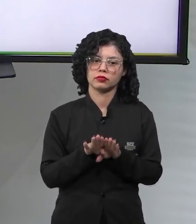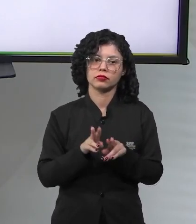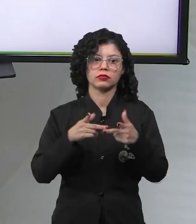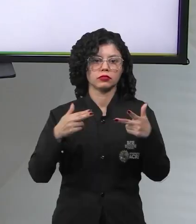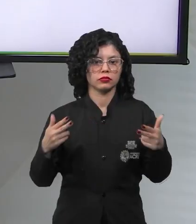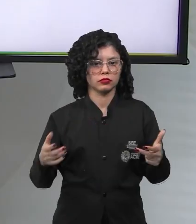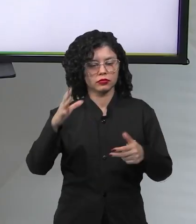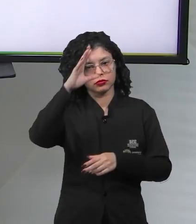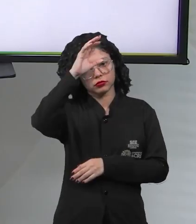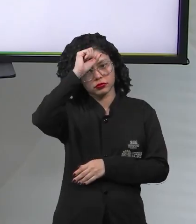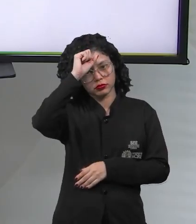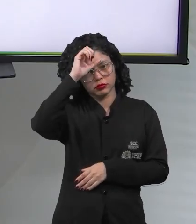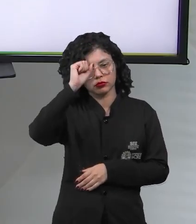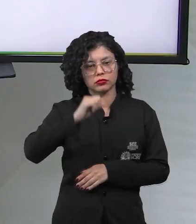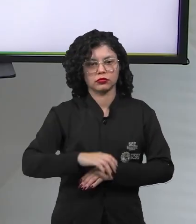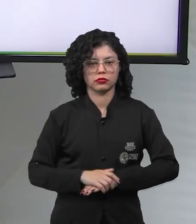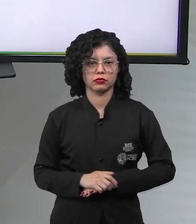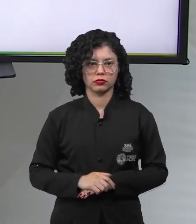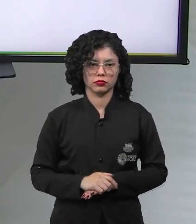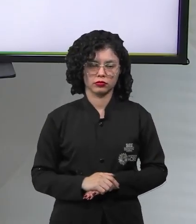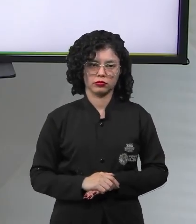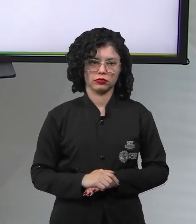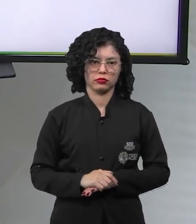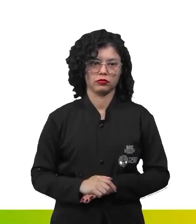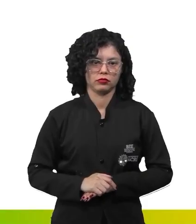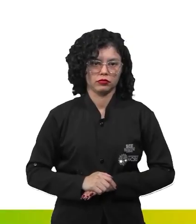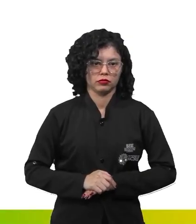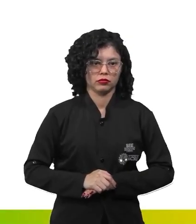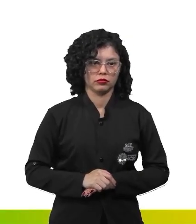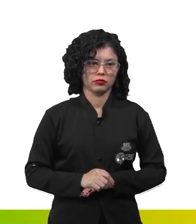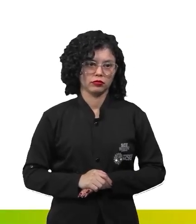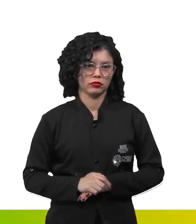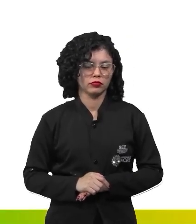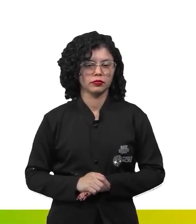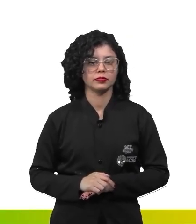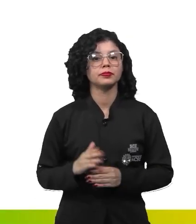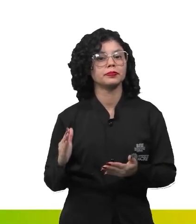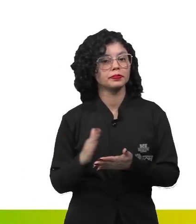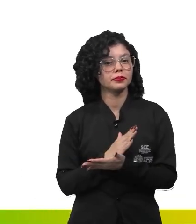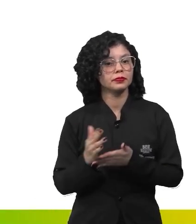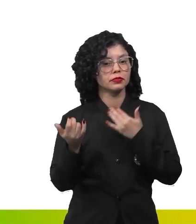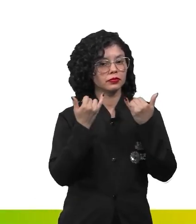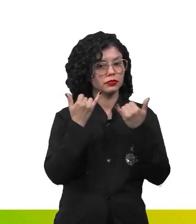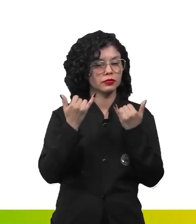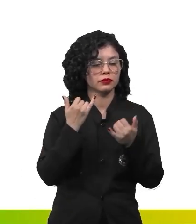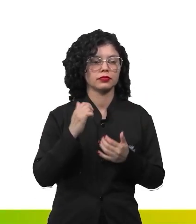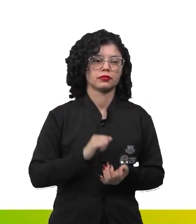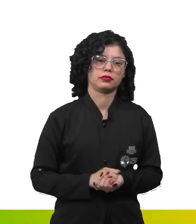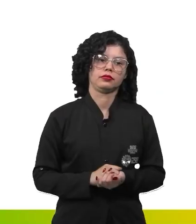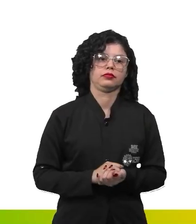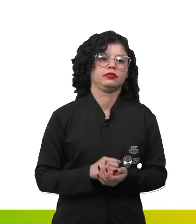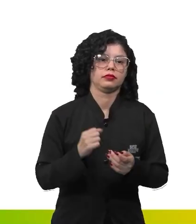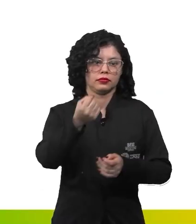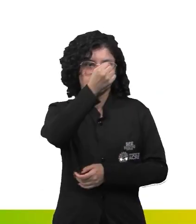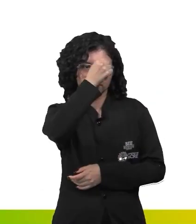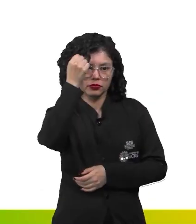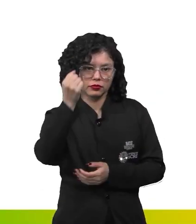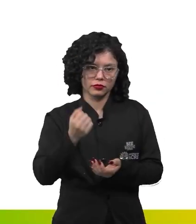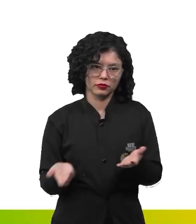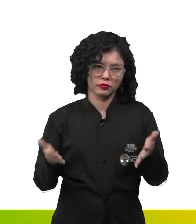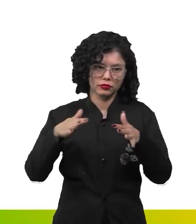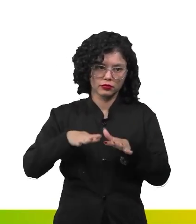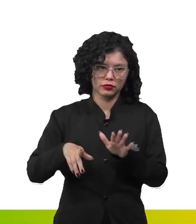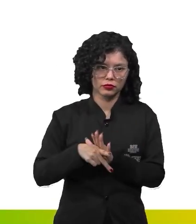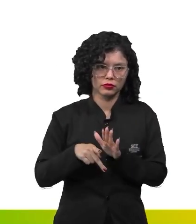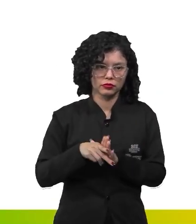estudo desses autores. Vamos visualizar mais algumas informações? A sociologia foi incluída